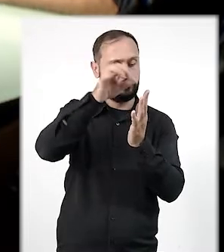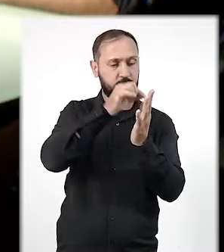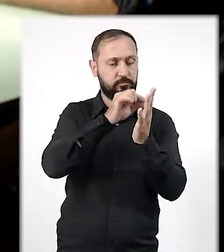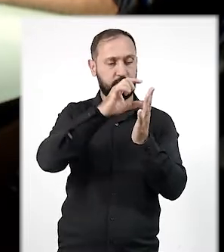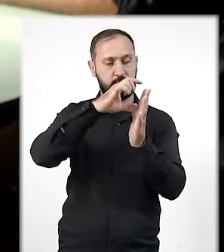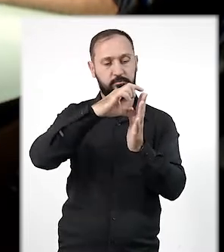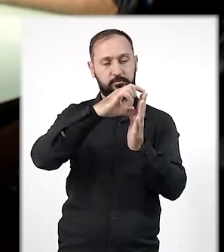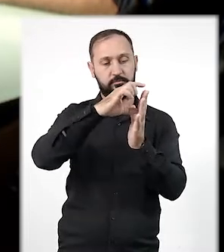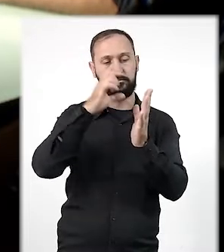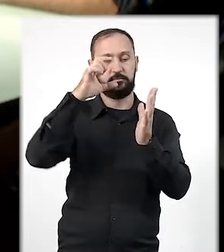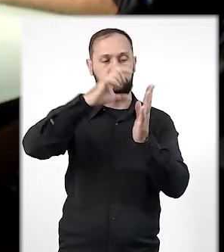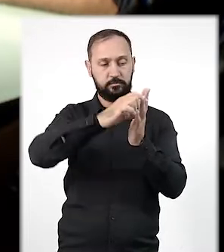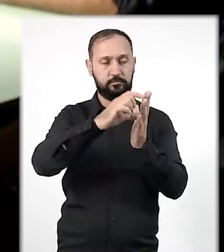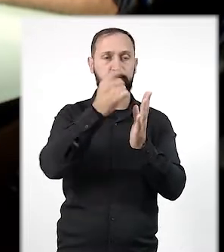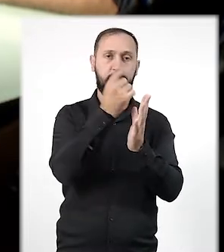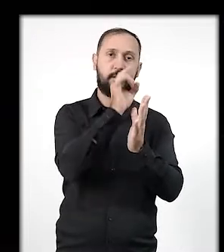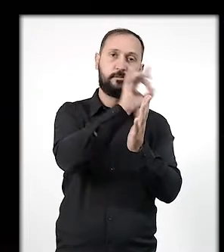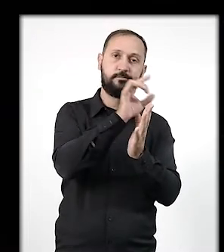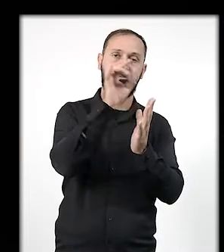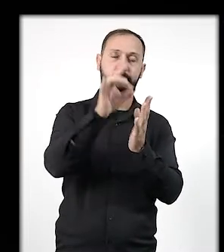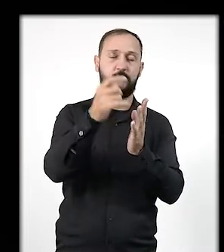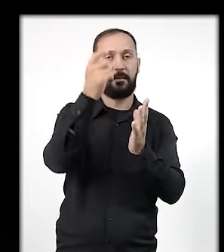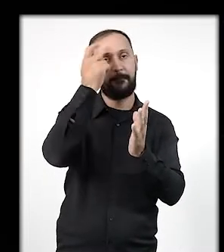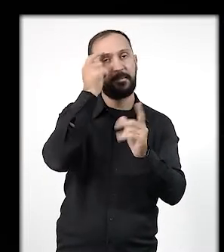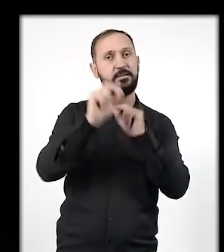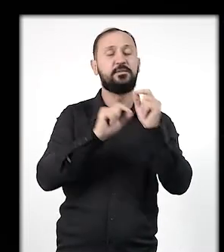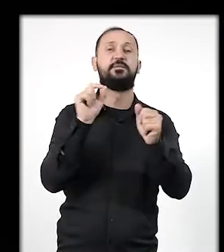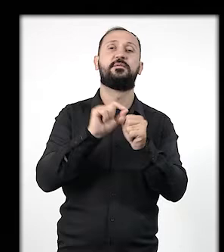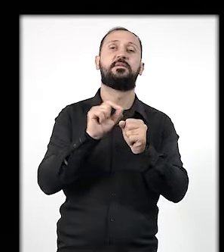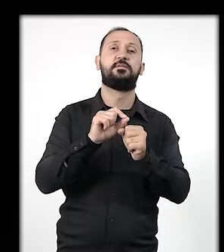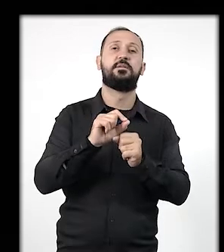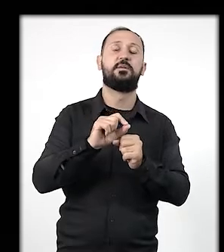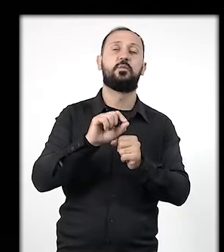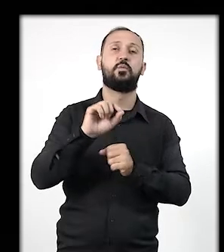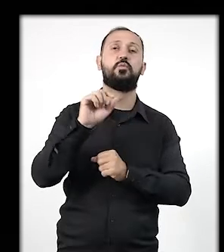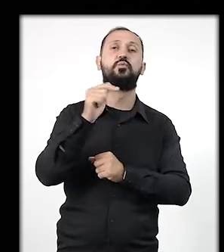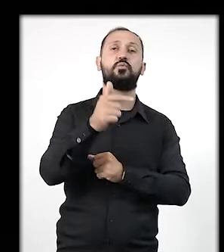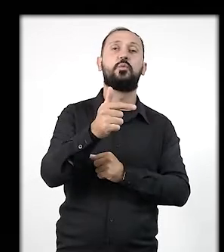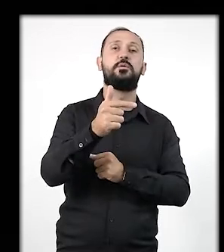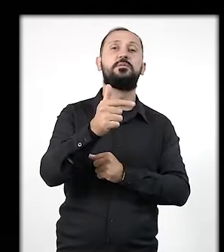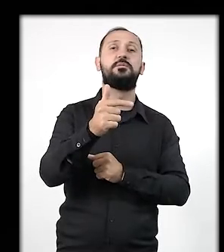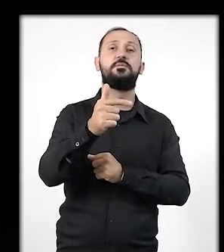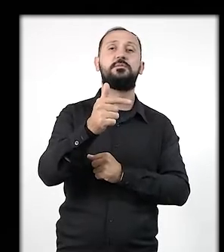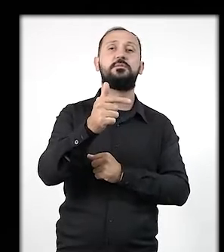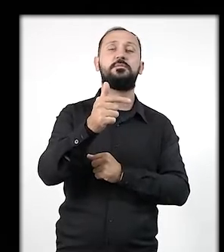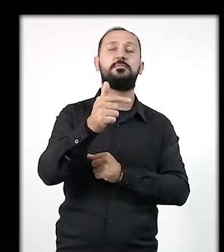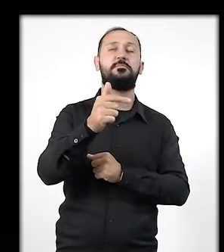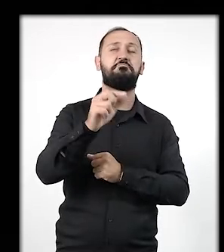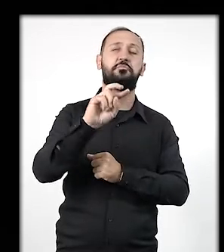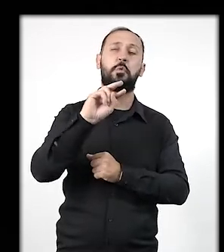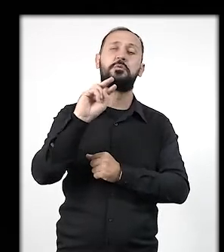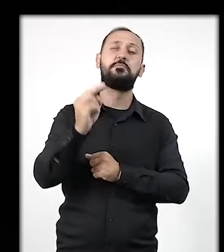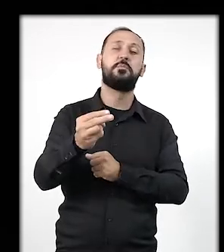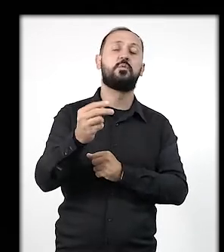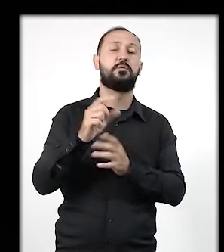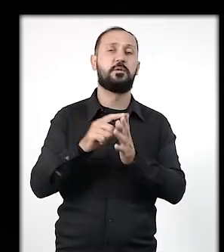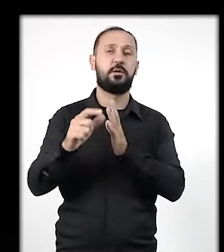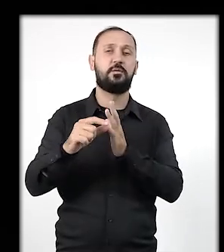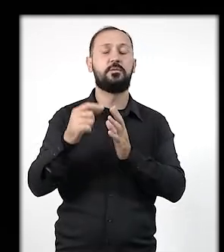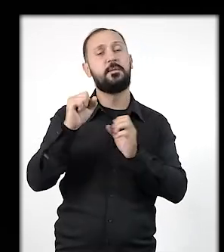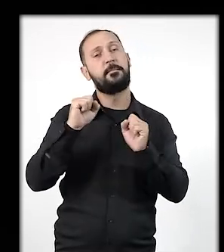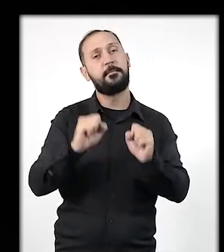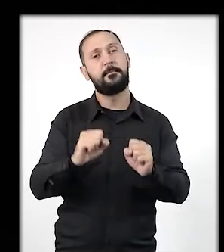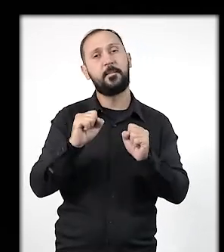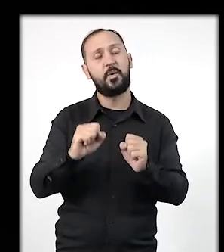com o cursor dedo a dedo. Então imagina você fazer isso com mais de 2.000, 3.000 dedos. Demora muito e a margem